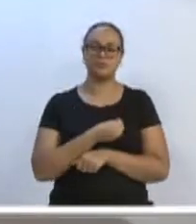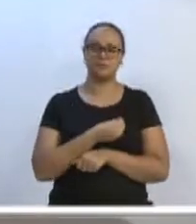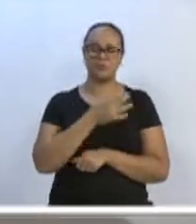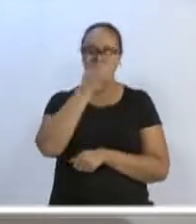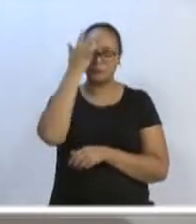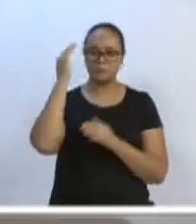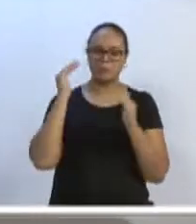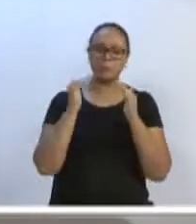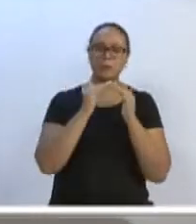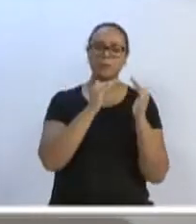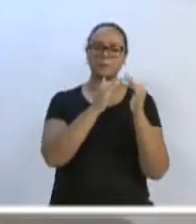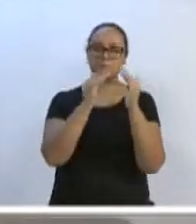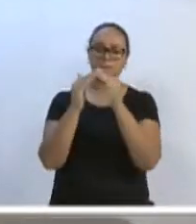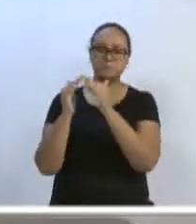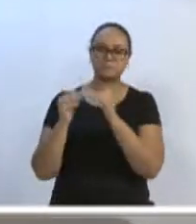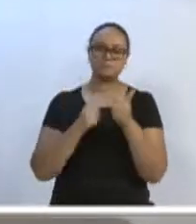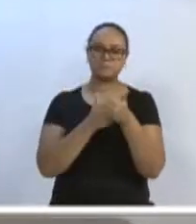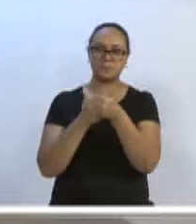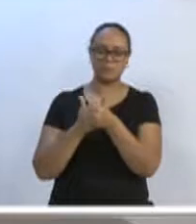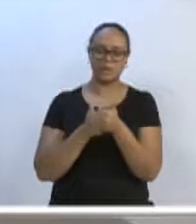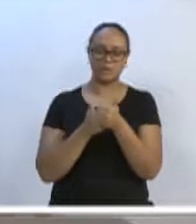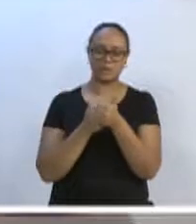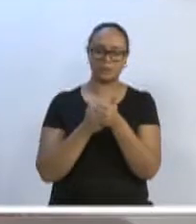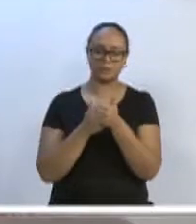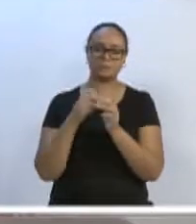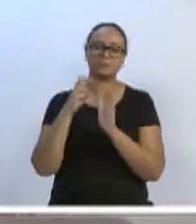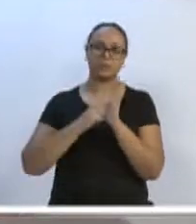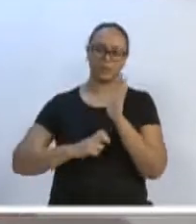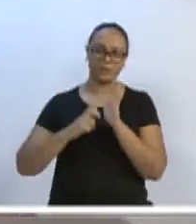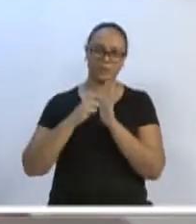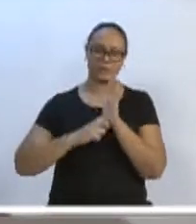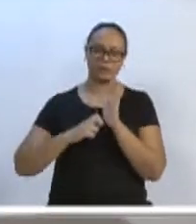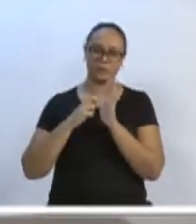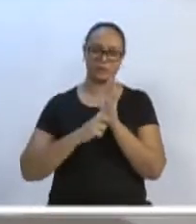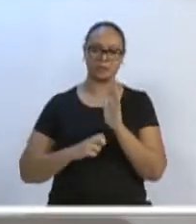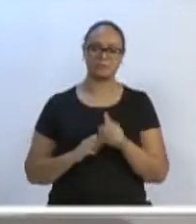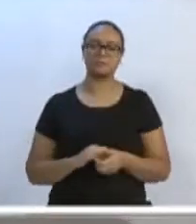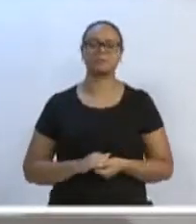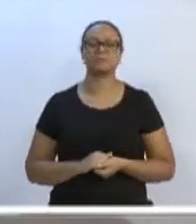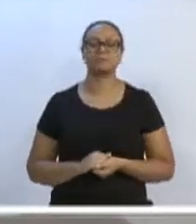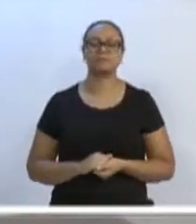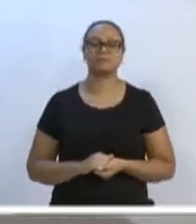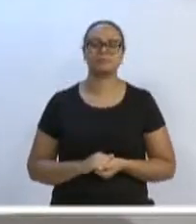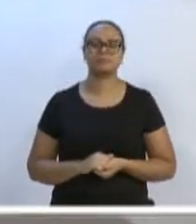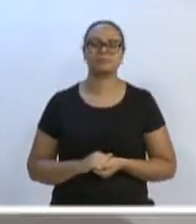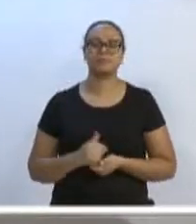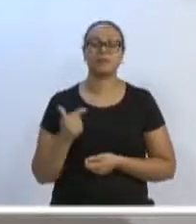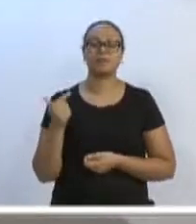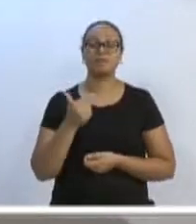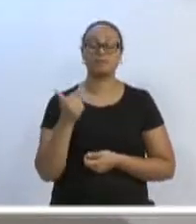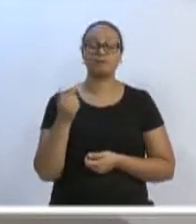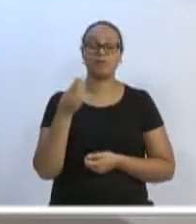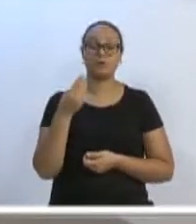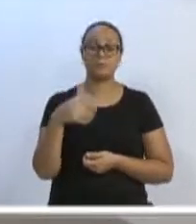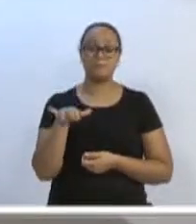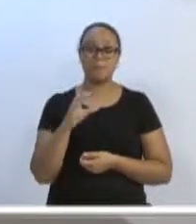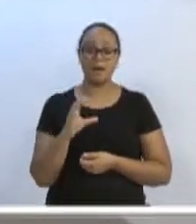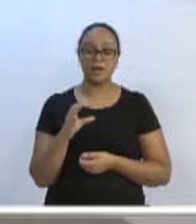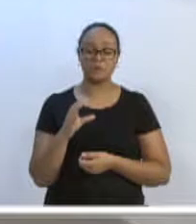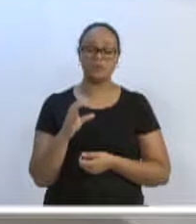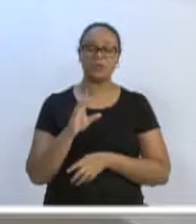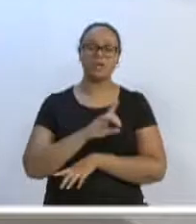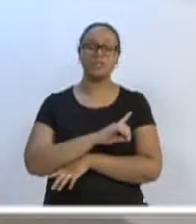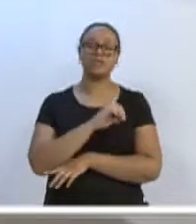comunidade daquela é baiano importante do nosso município 22 de março dia mundial